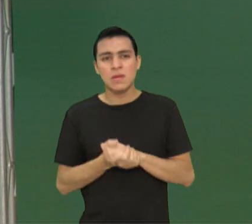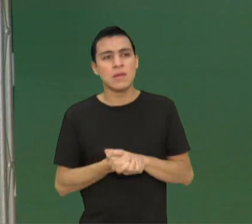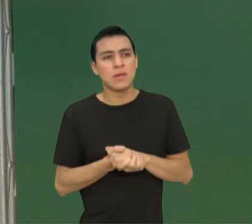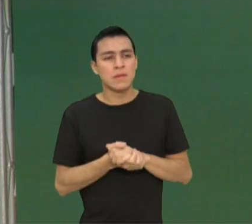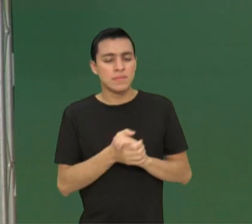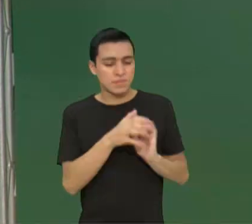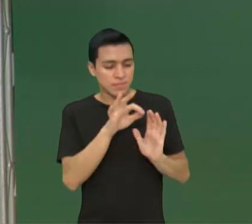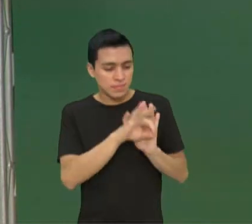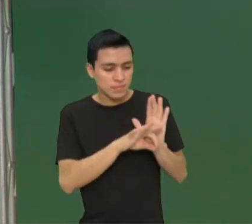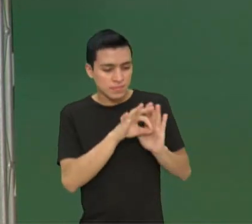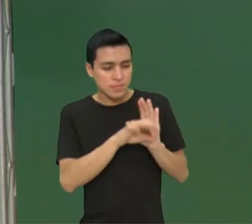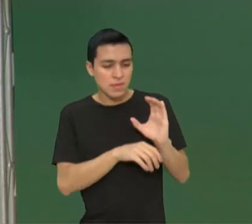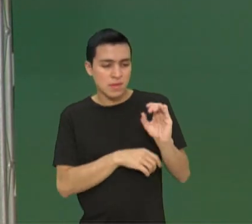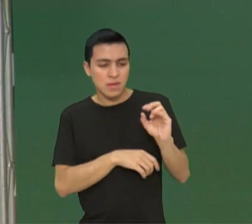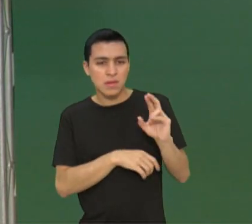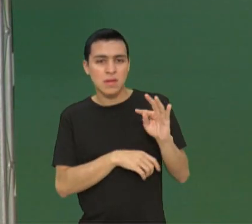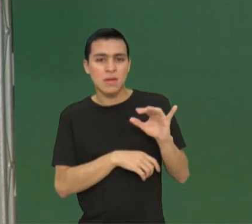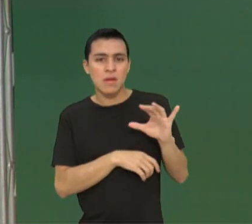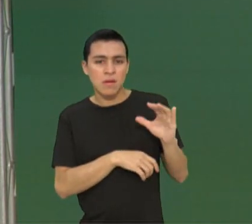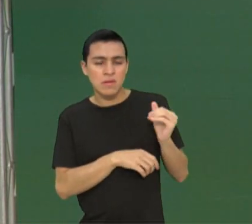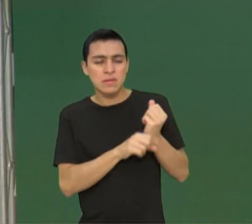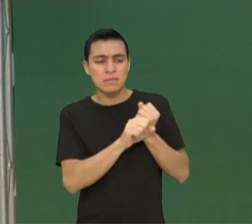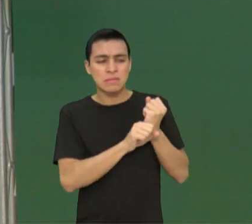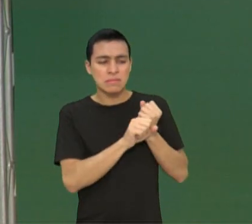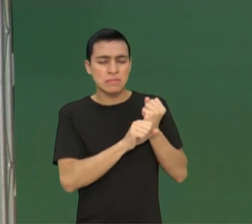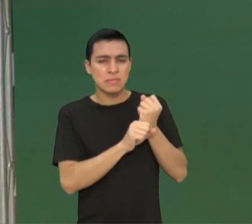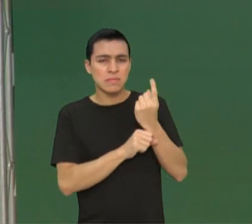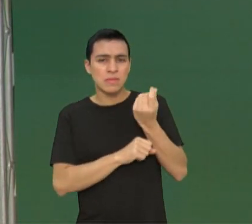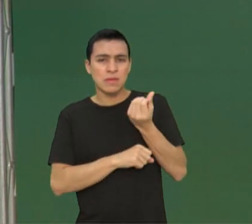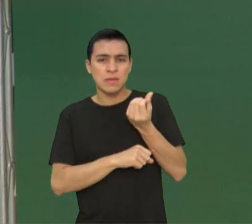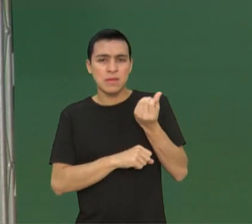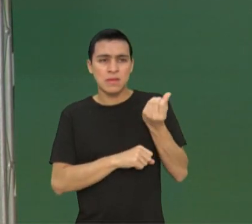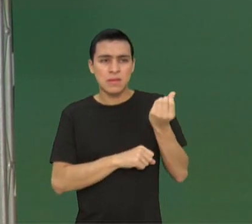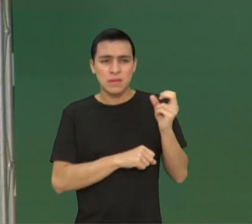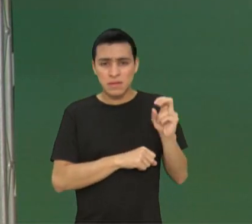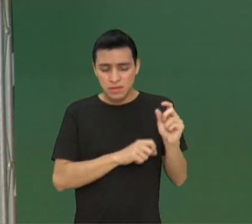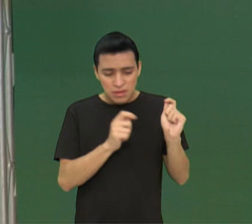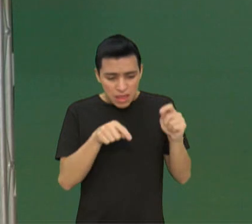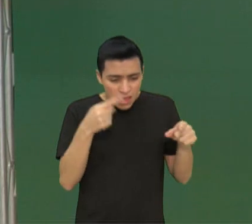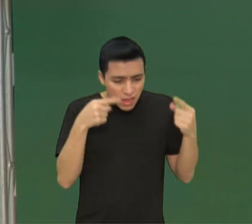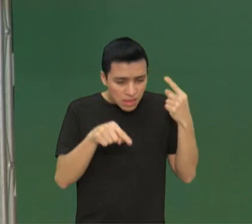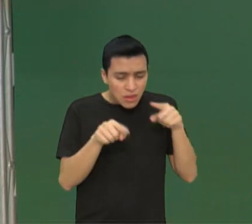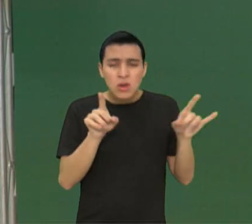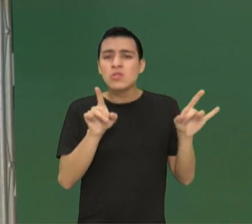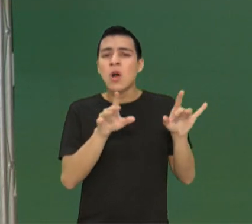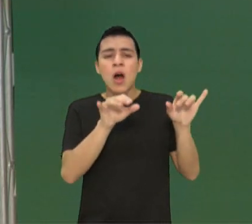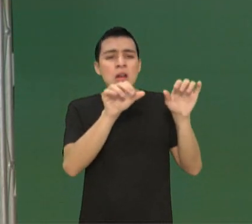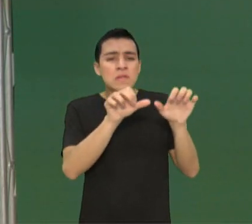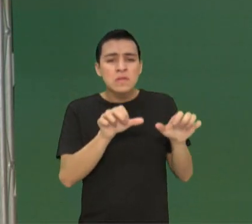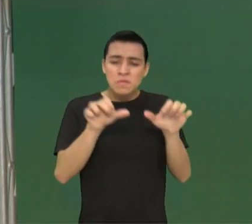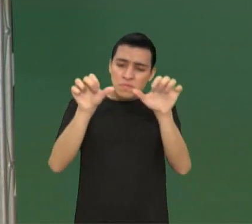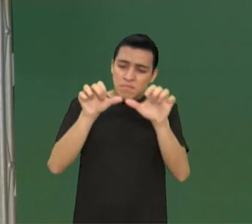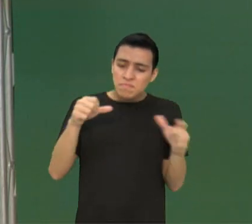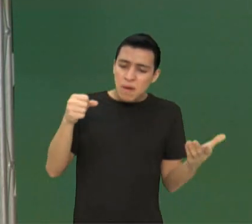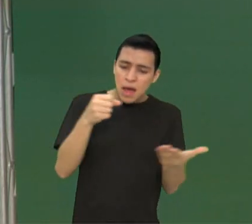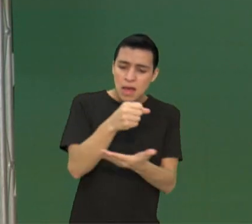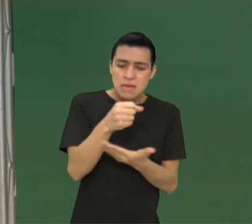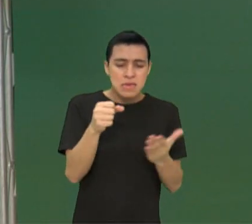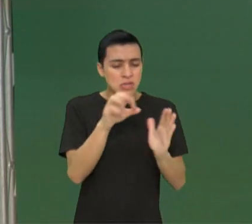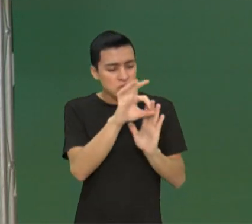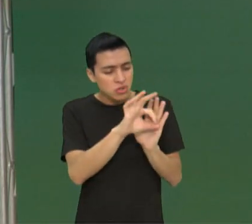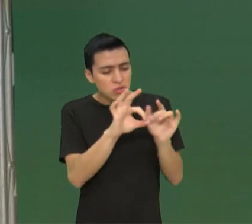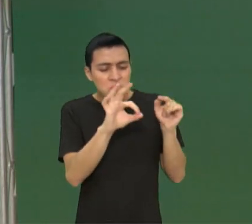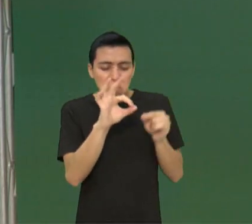de células de cortiça, feito por Hooke, em 1665, permitiu identificar apenas as estruturas básicas àqueles